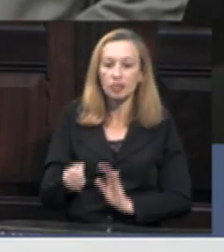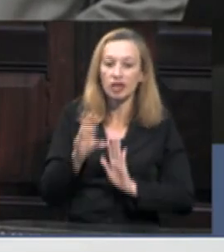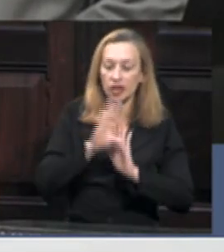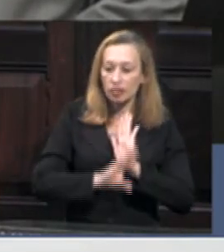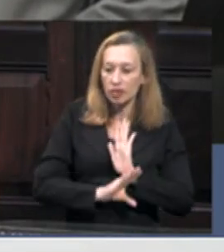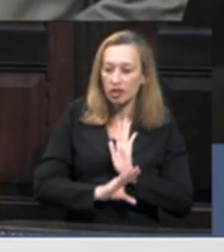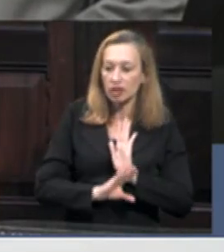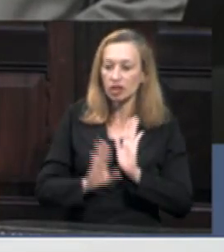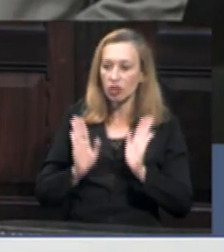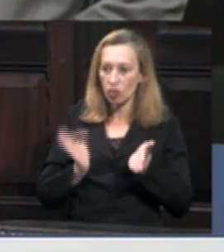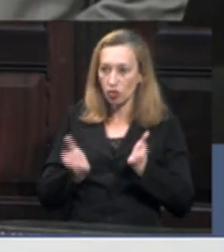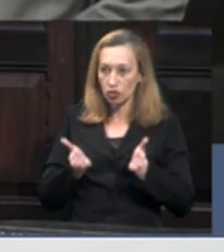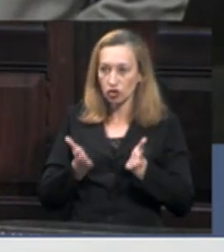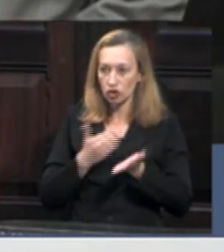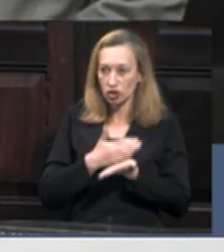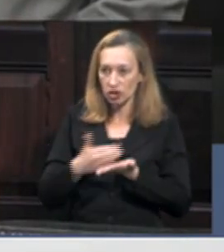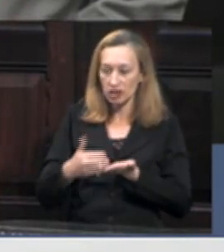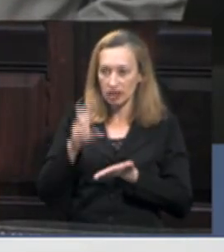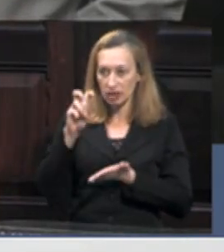úteis.